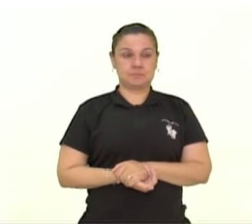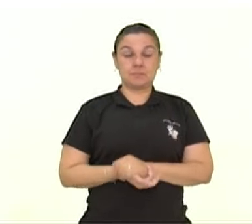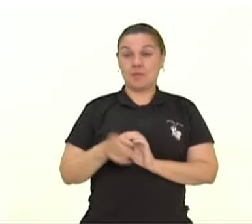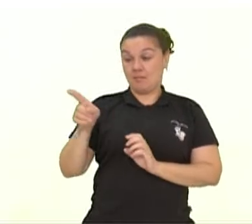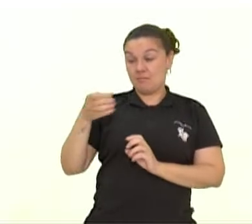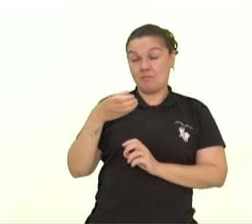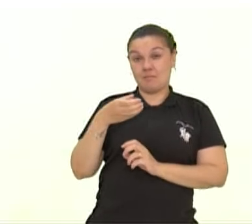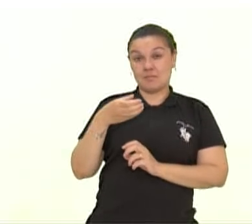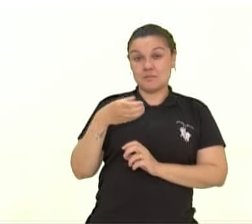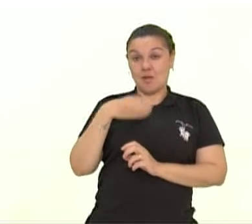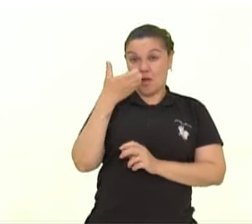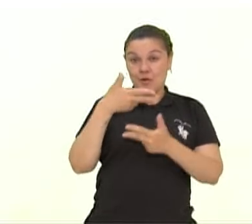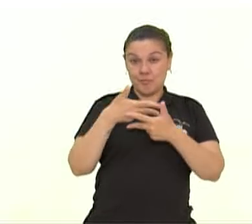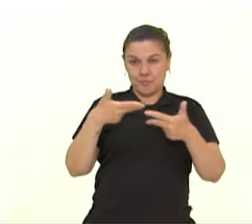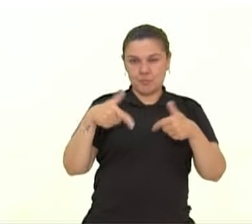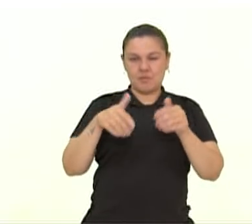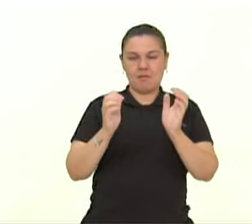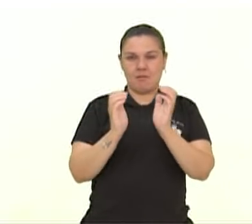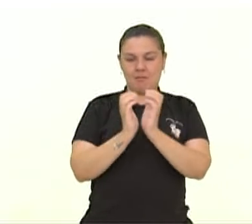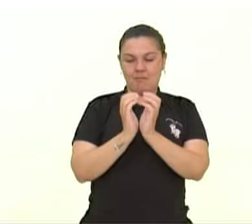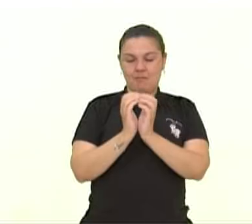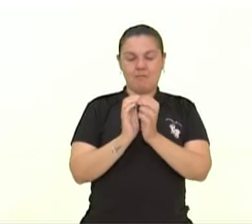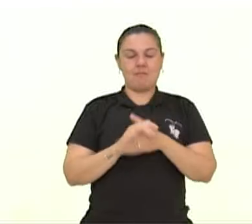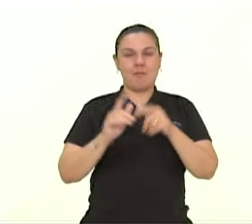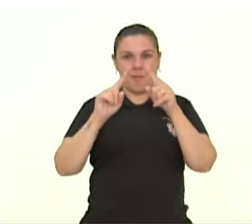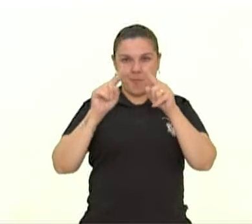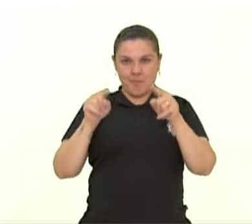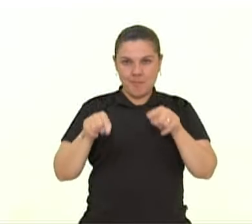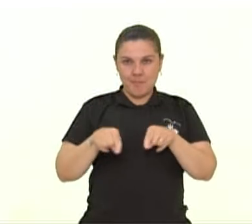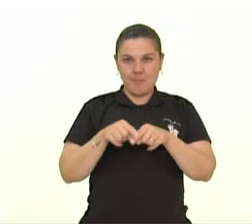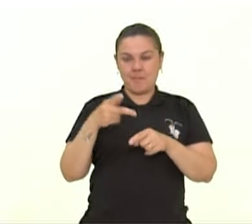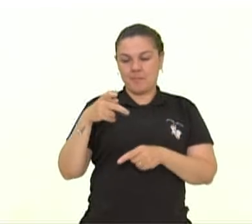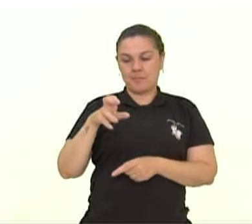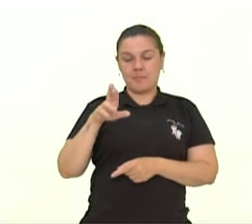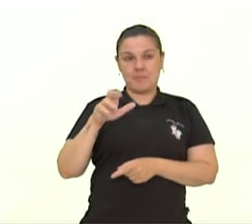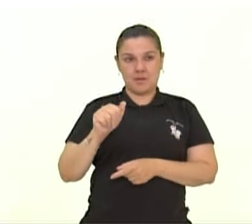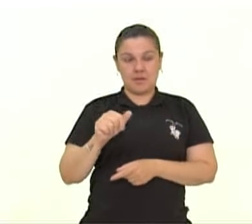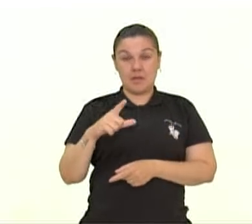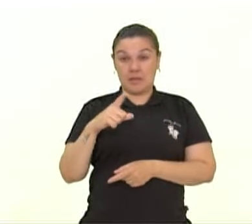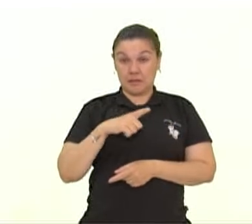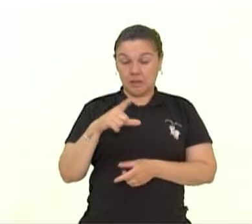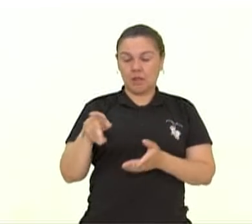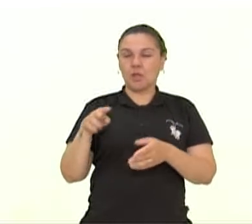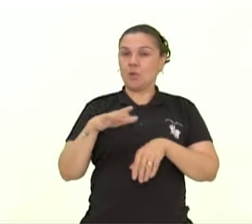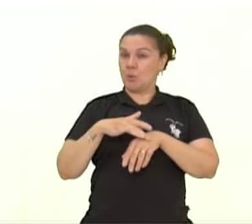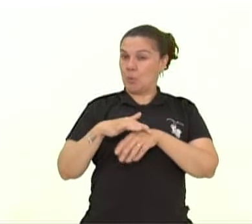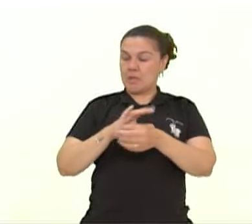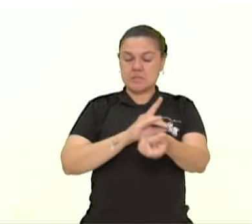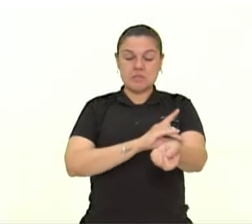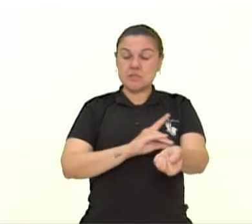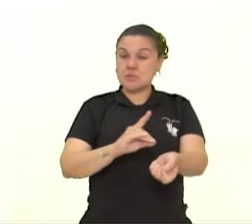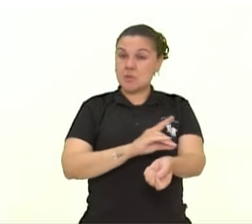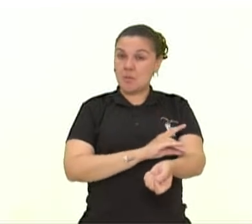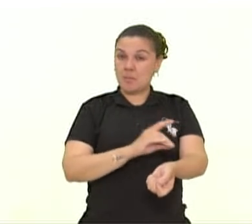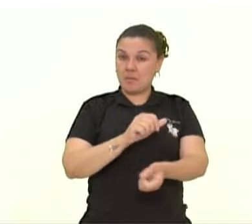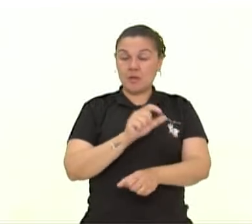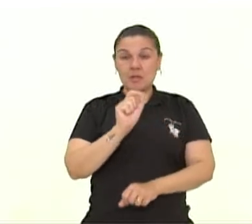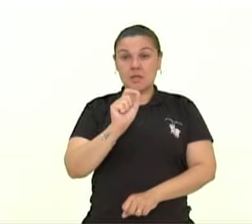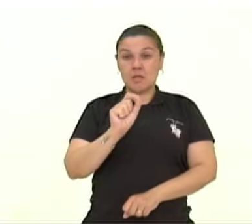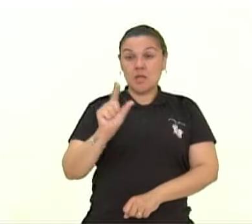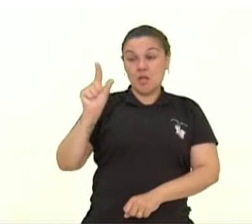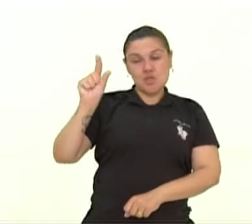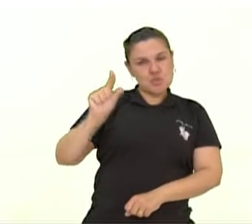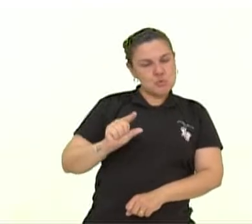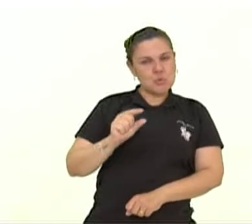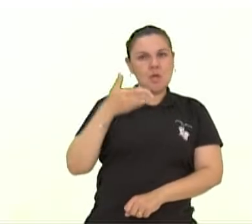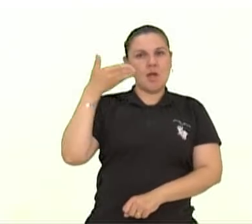Essa fruta, estamos falando da pera, né? É uma ótima fruta para quem tem diabetes, olha a curiosidade, porque aumenta pouco